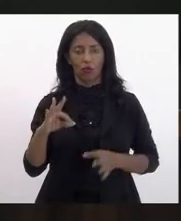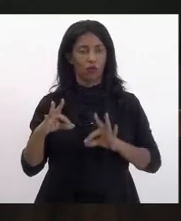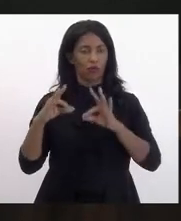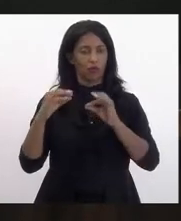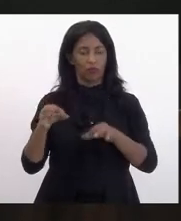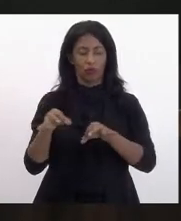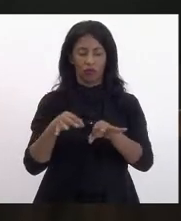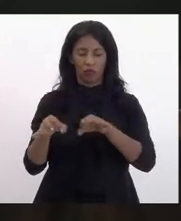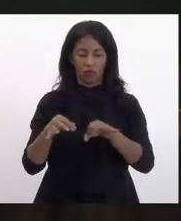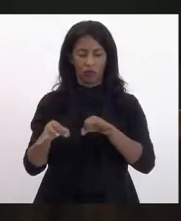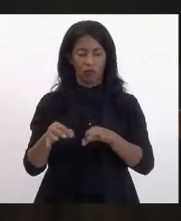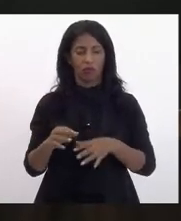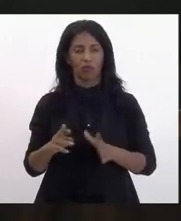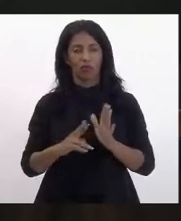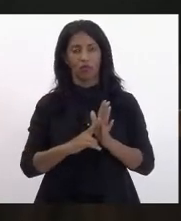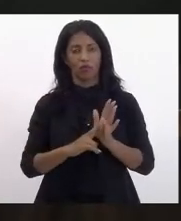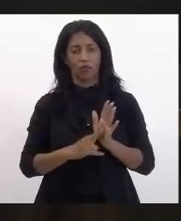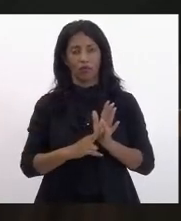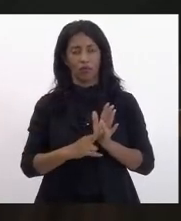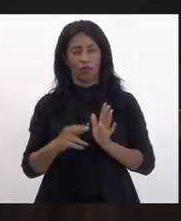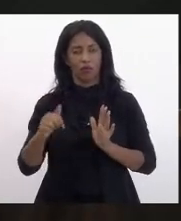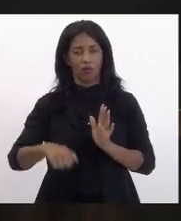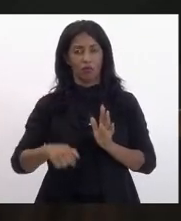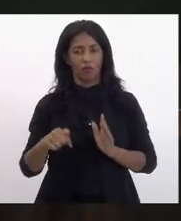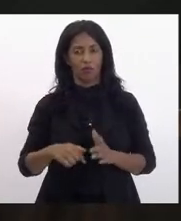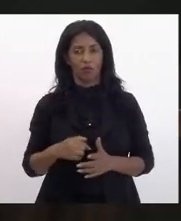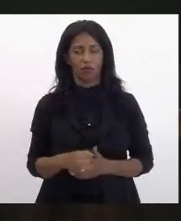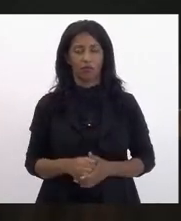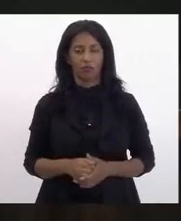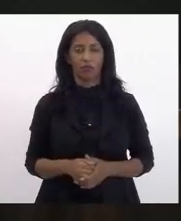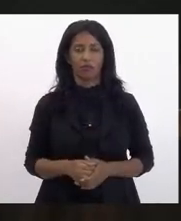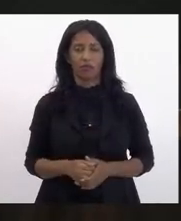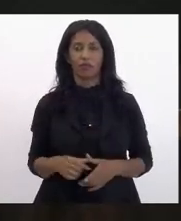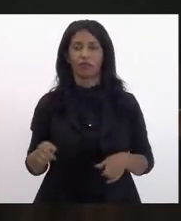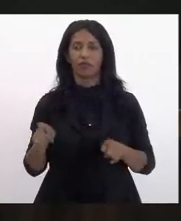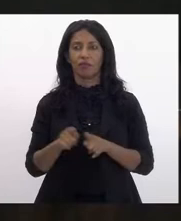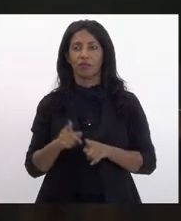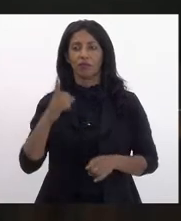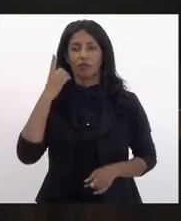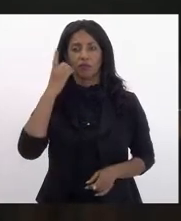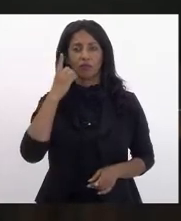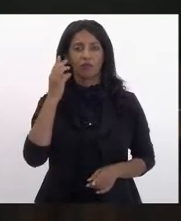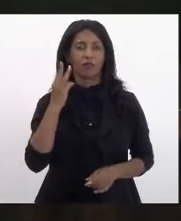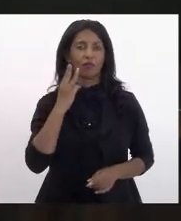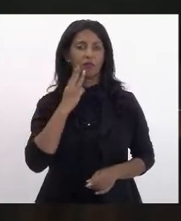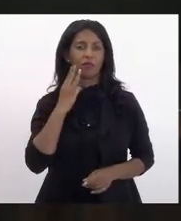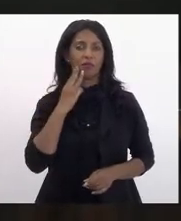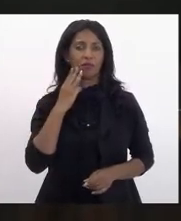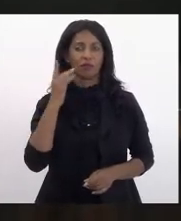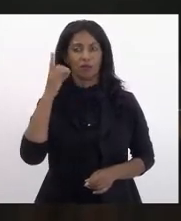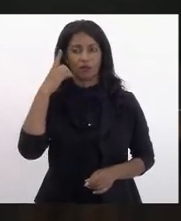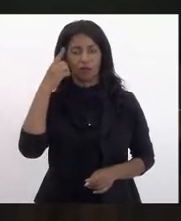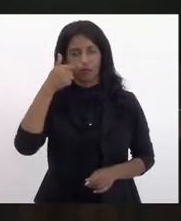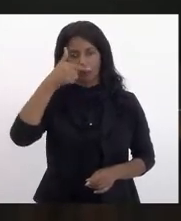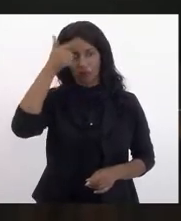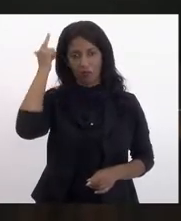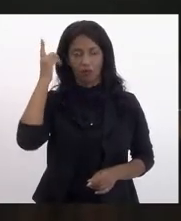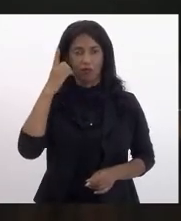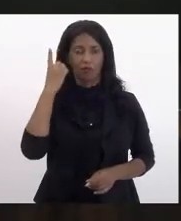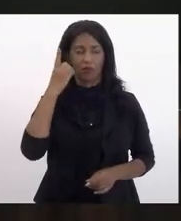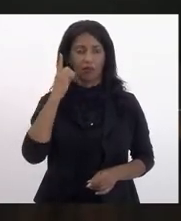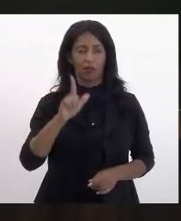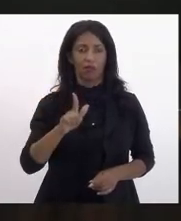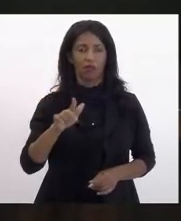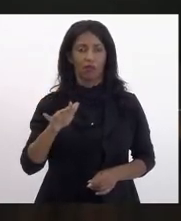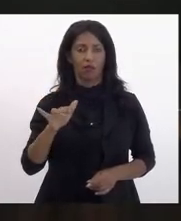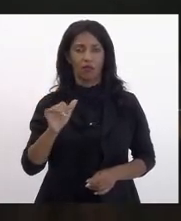os projetos de resolução aqui. Abstenção também do deputado Valdeco Carneiro, do deputado Luiz Paulo, deputada